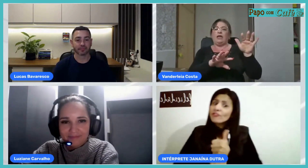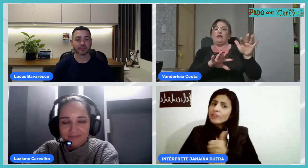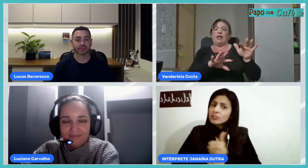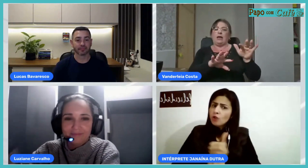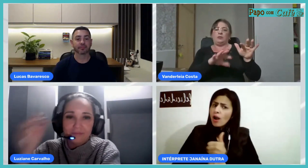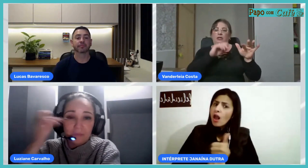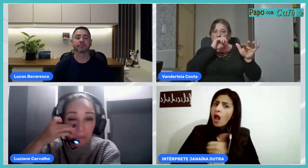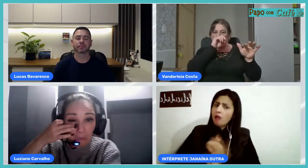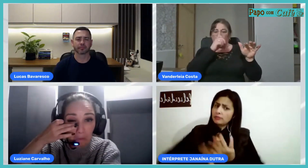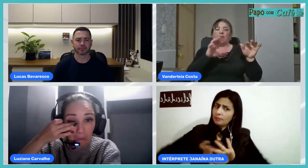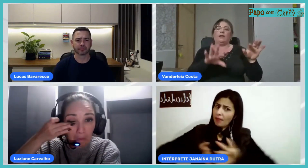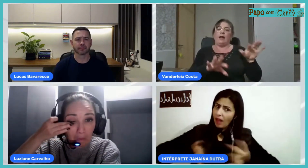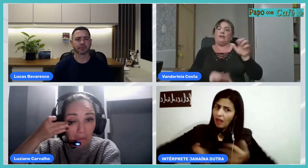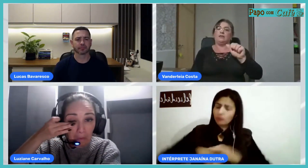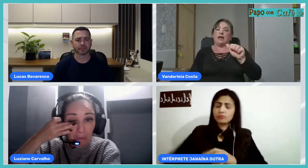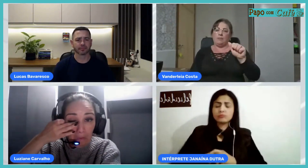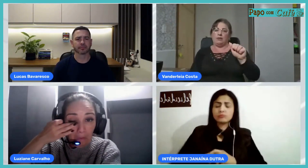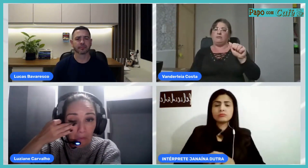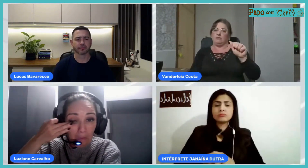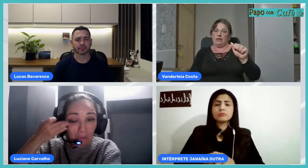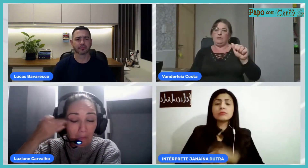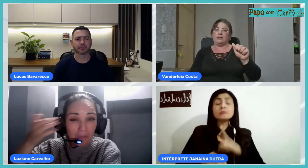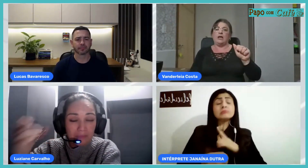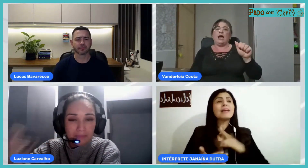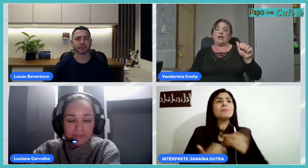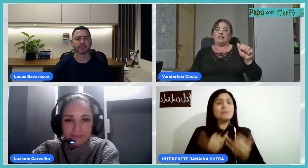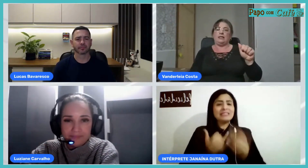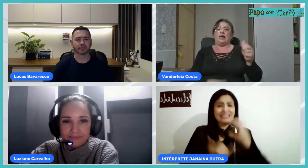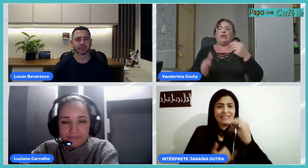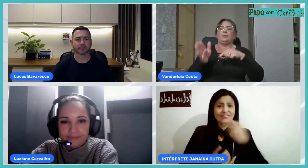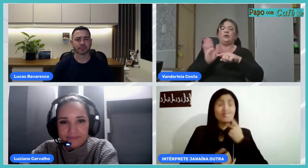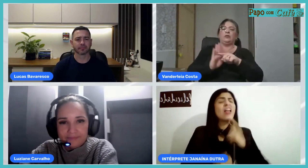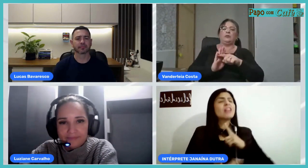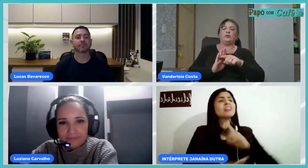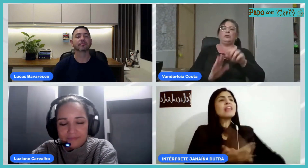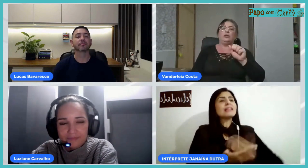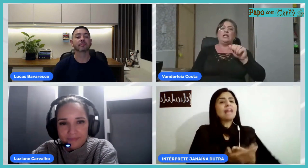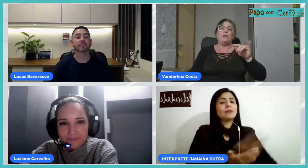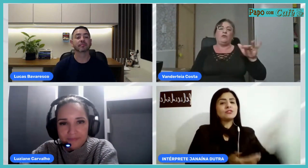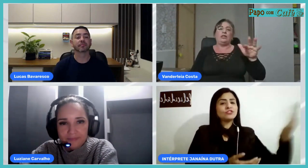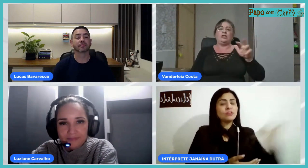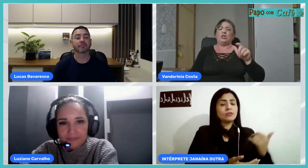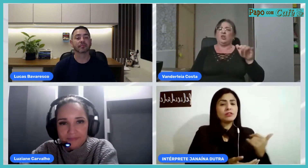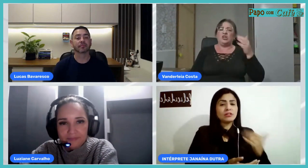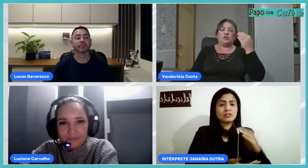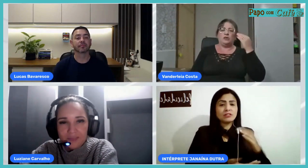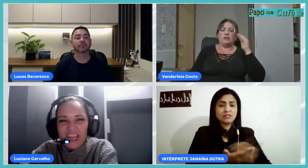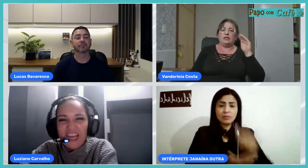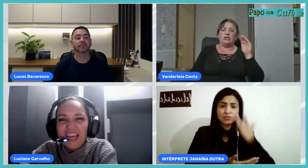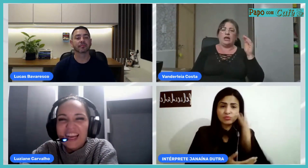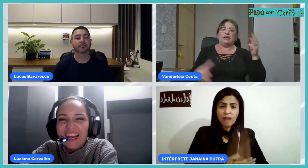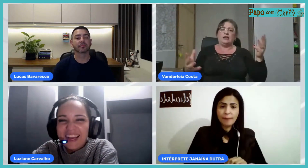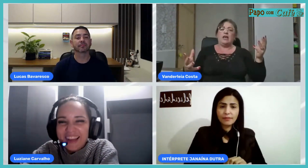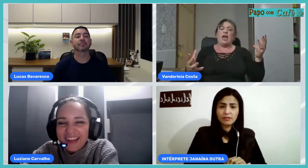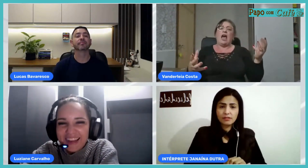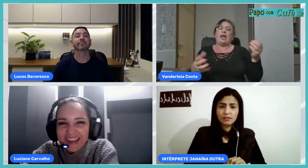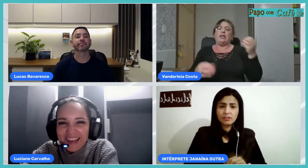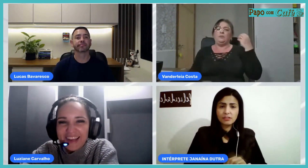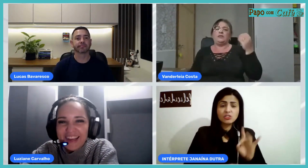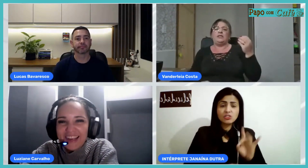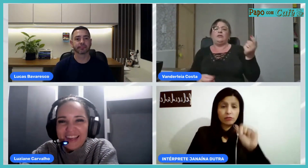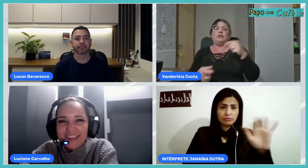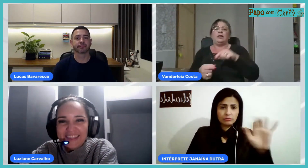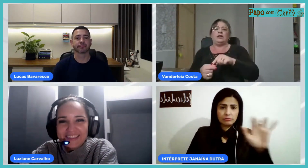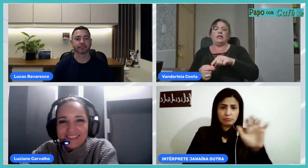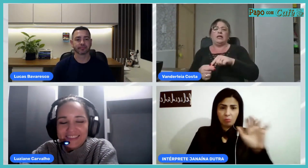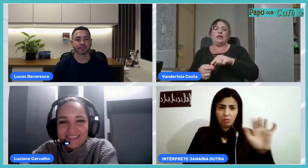Ah, eu tenho intérprete aqui. Tá, sabe Libras? Ah, sim. Aí pergunta para o surdo. Não, foi datilológico, eu não entendi nada. Aí